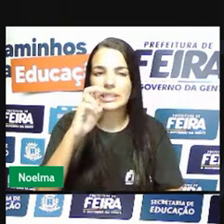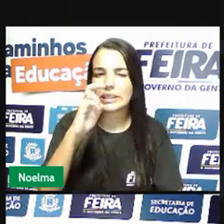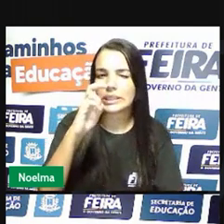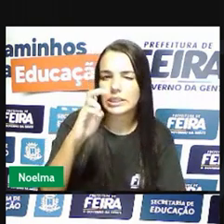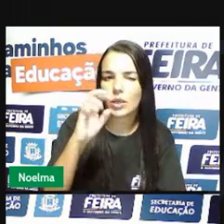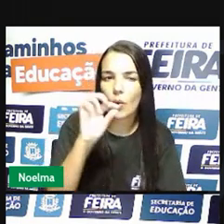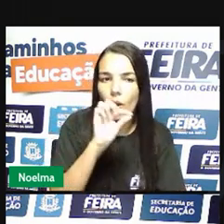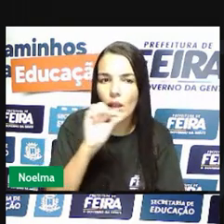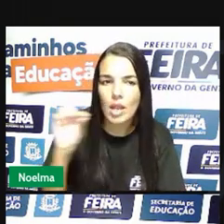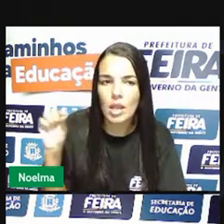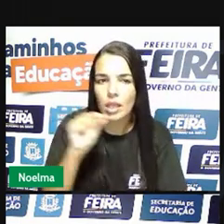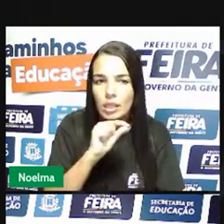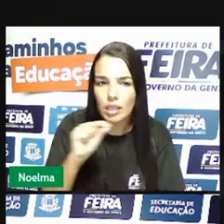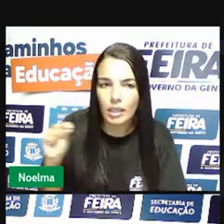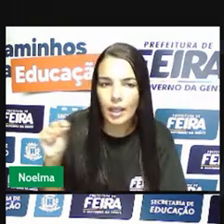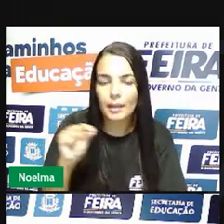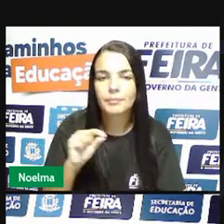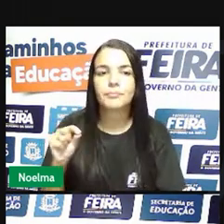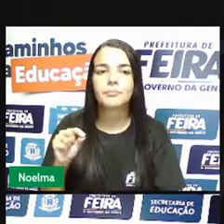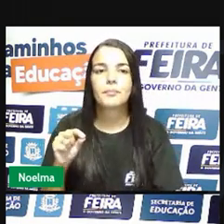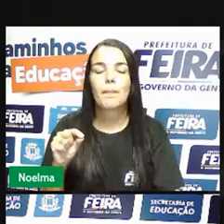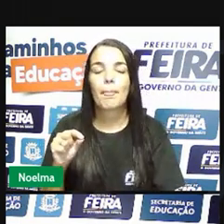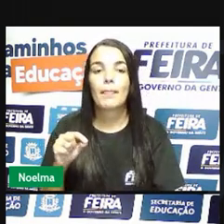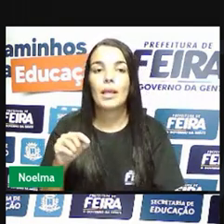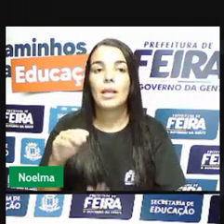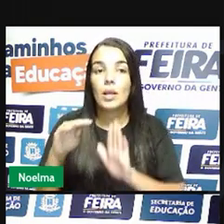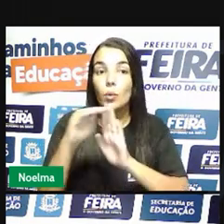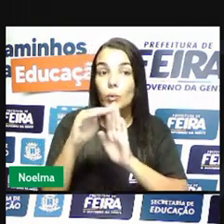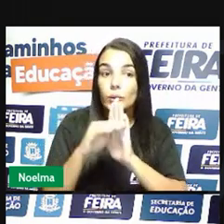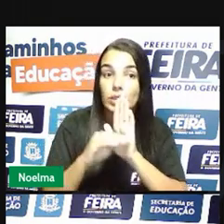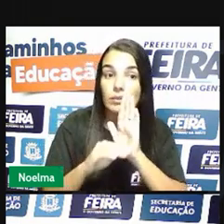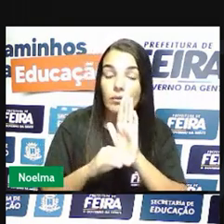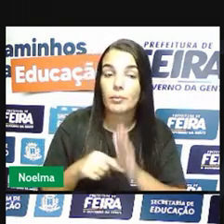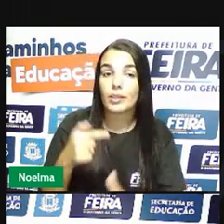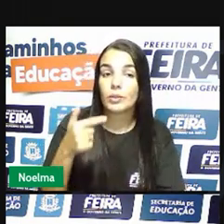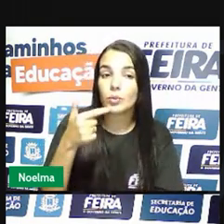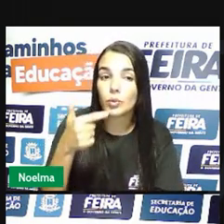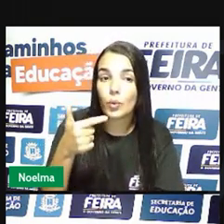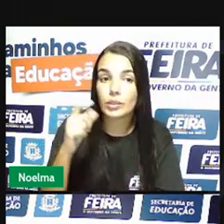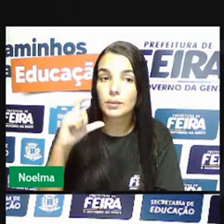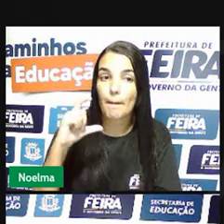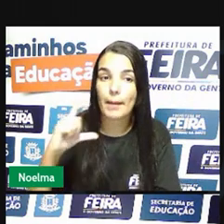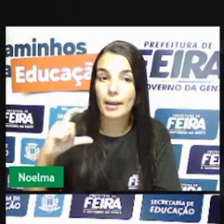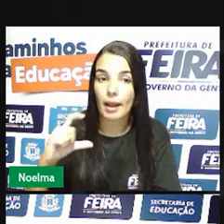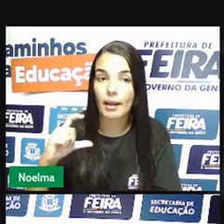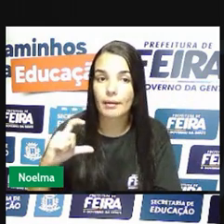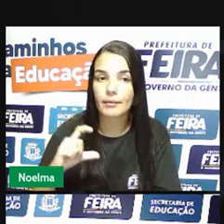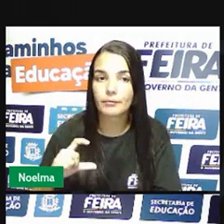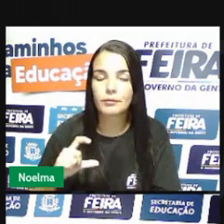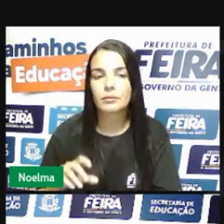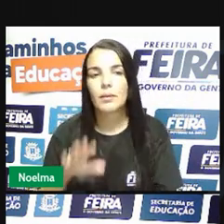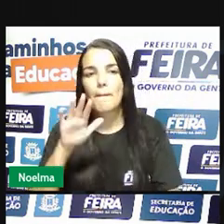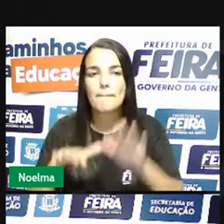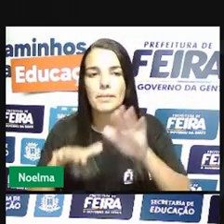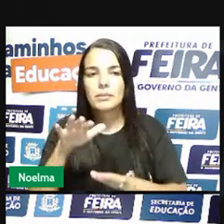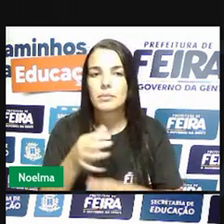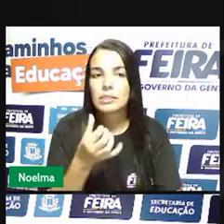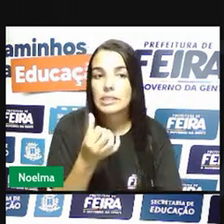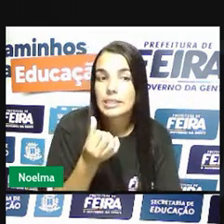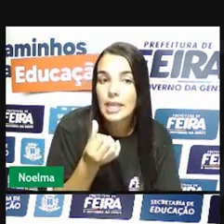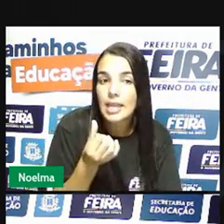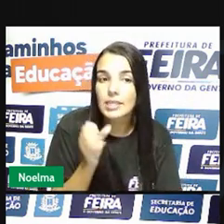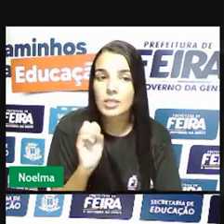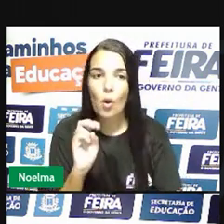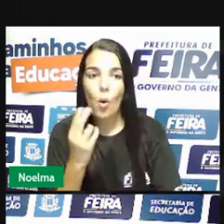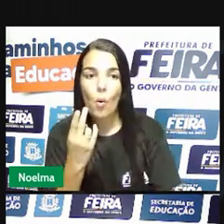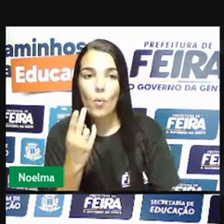certo? Desenvolvimento, vocês vão fazer em 2 parágrafos, utilizando de 6 a 7 linhas,